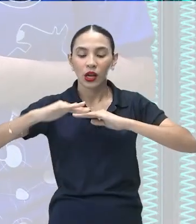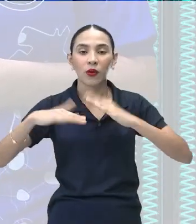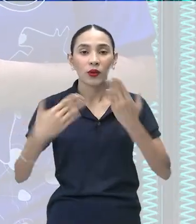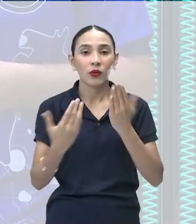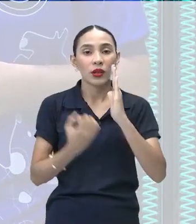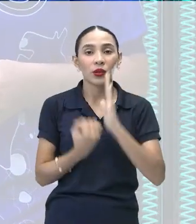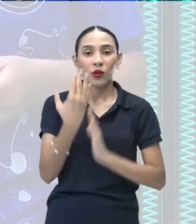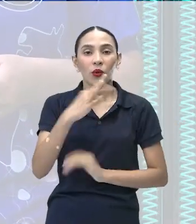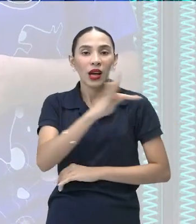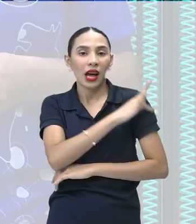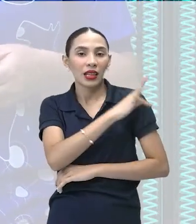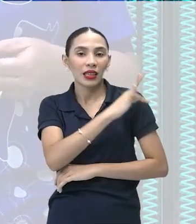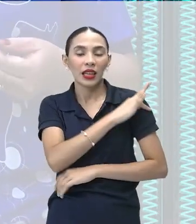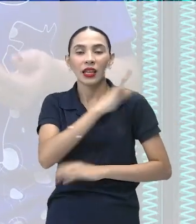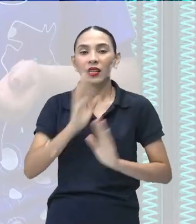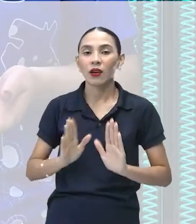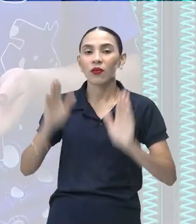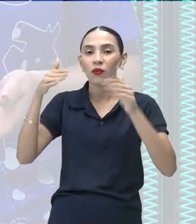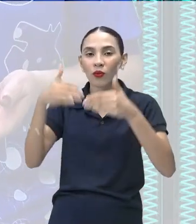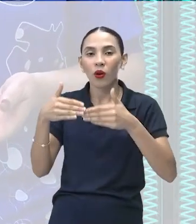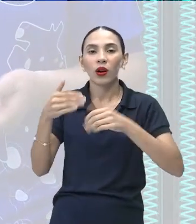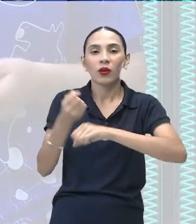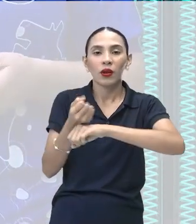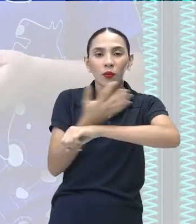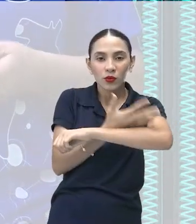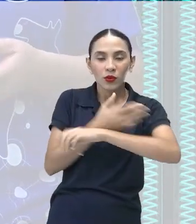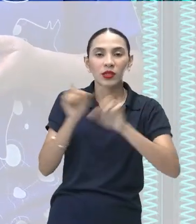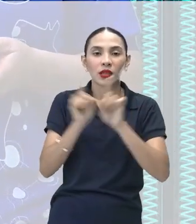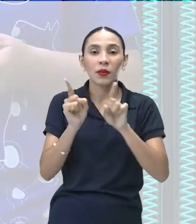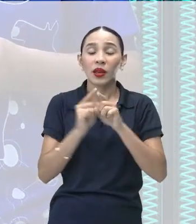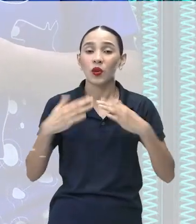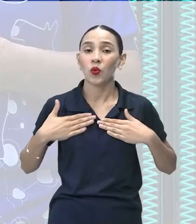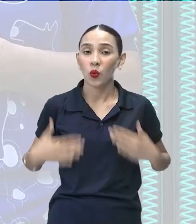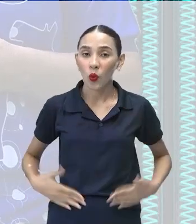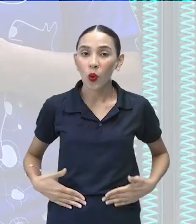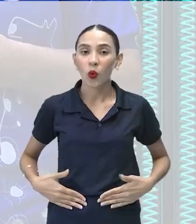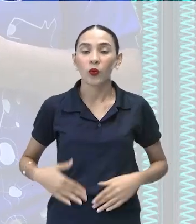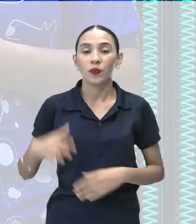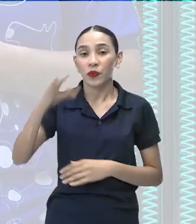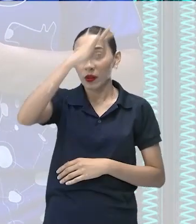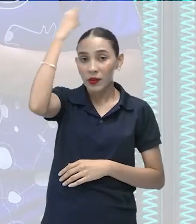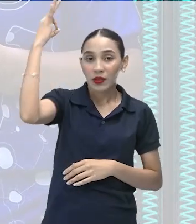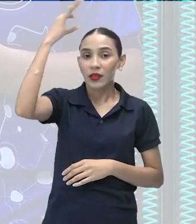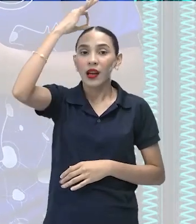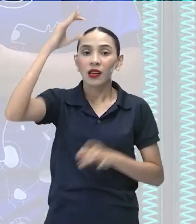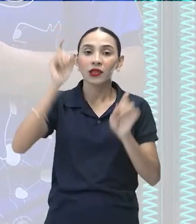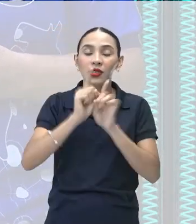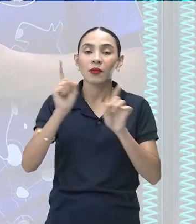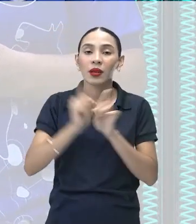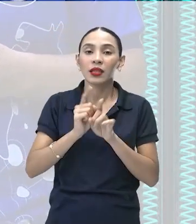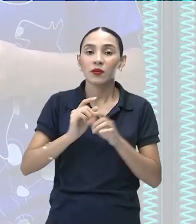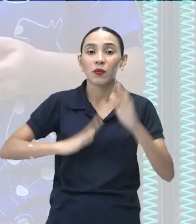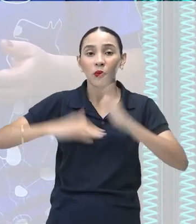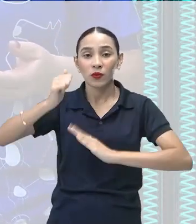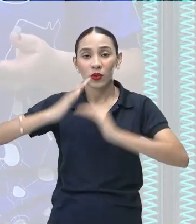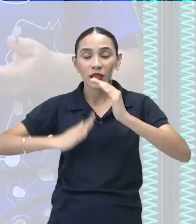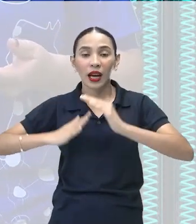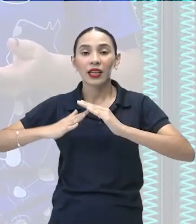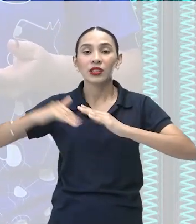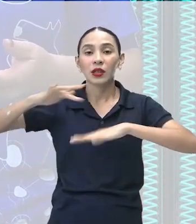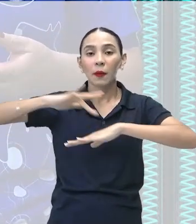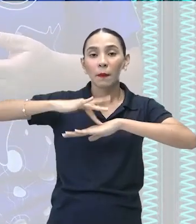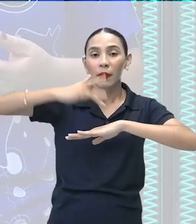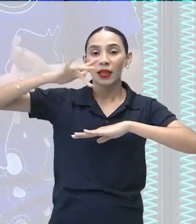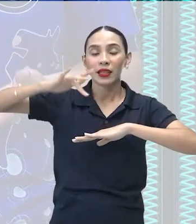da dança implica em trabalhar emocionalmente e corporalmente a espiritualidade, os bailarinos. Então,